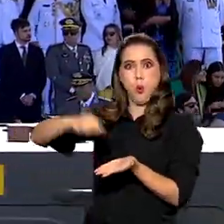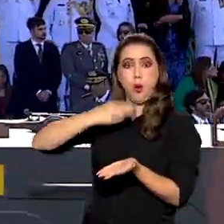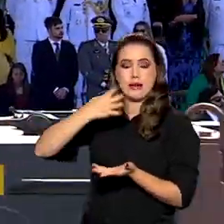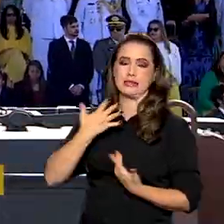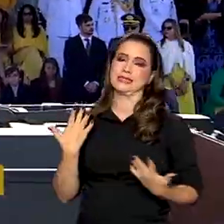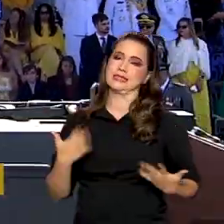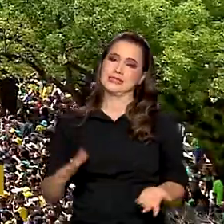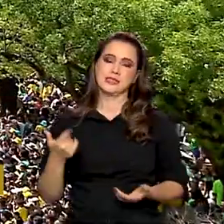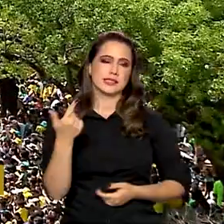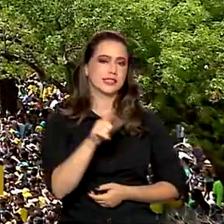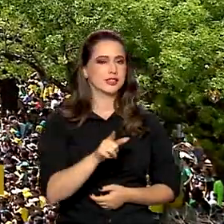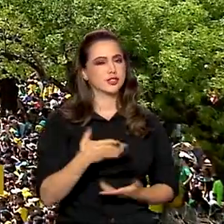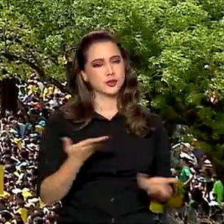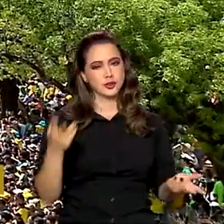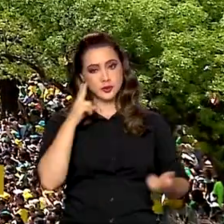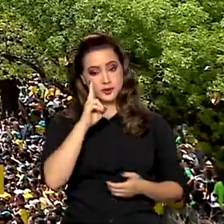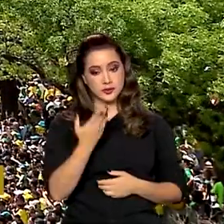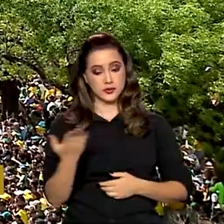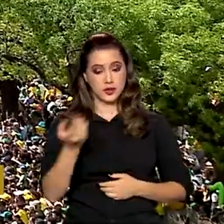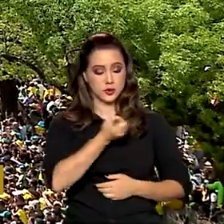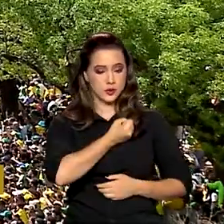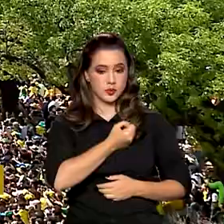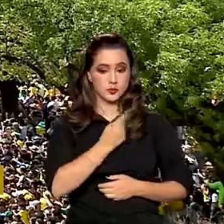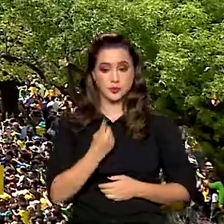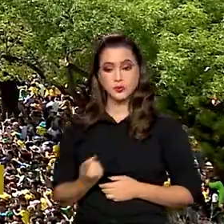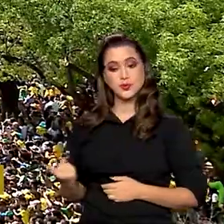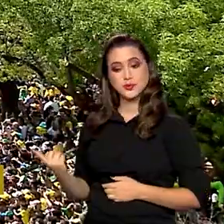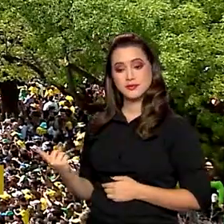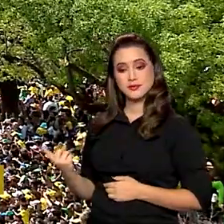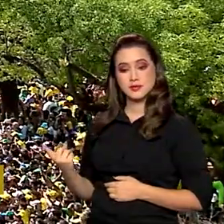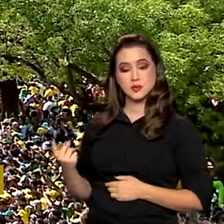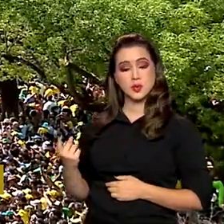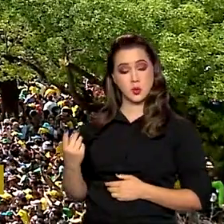Aí, novamente, para você, o número aqui do nosso WhatsApp,